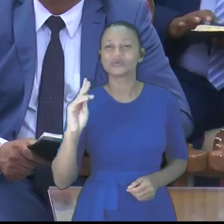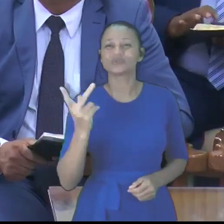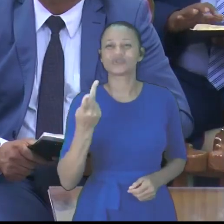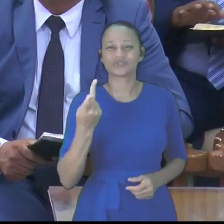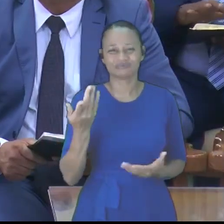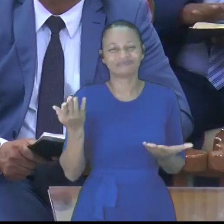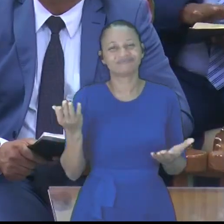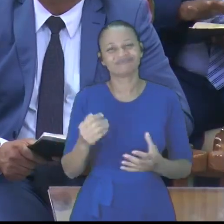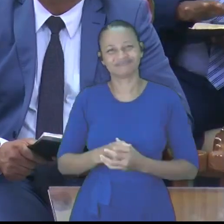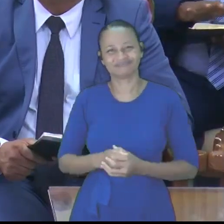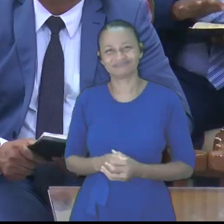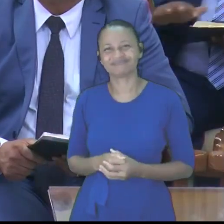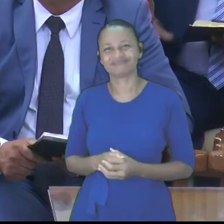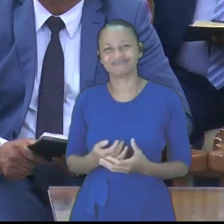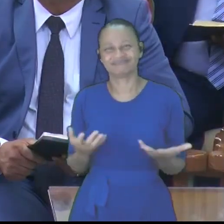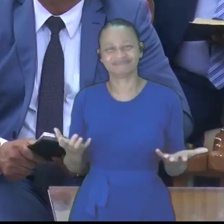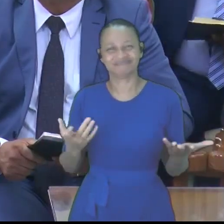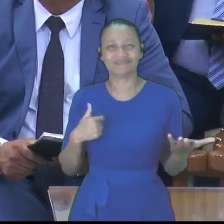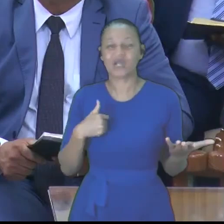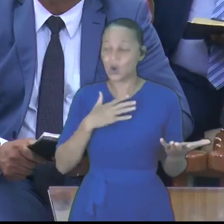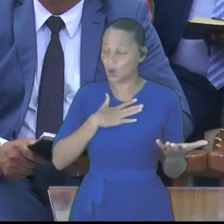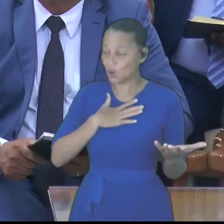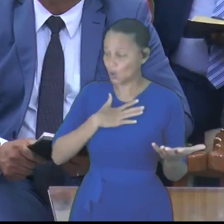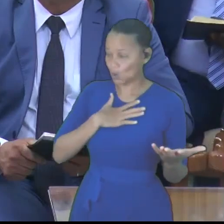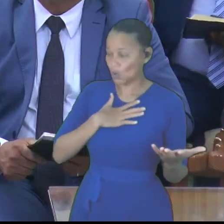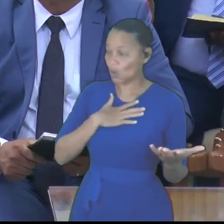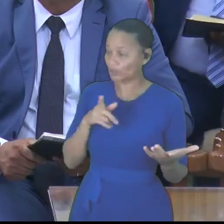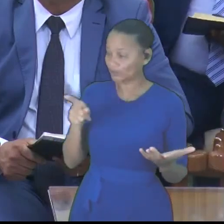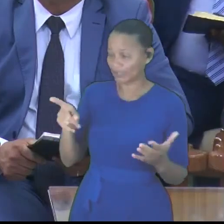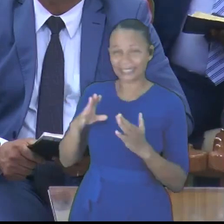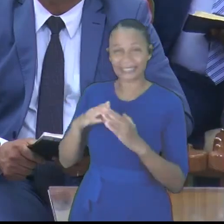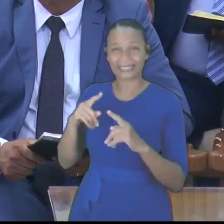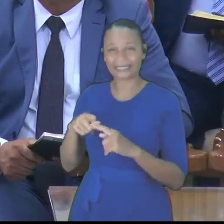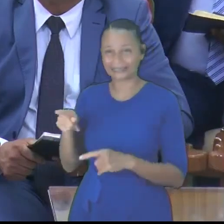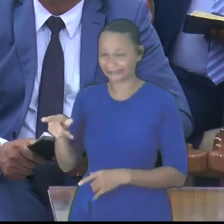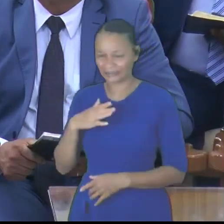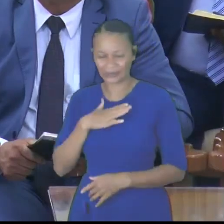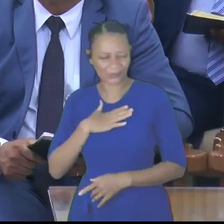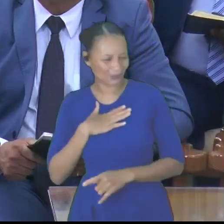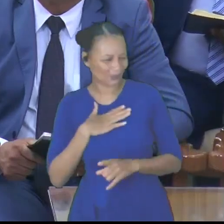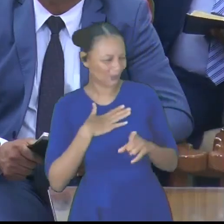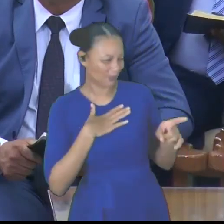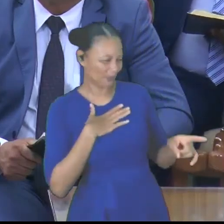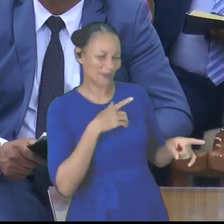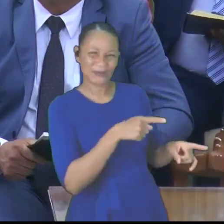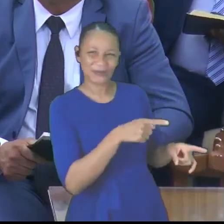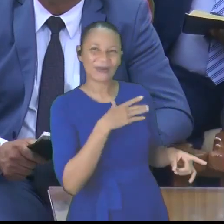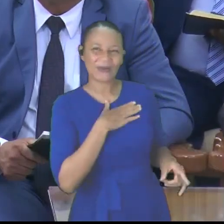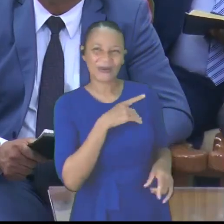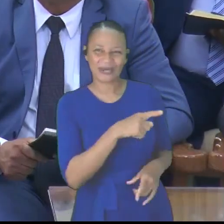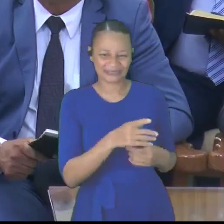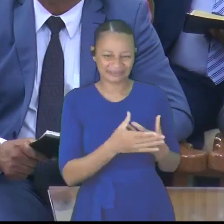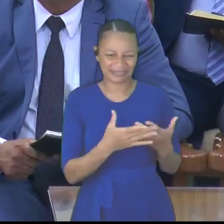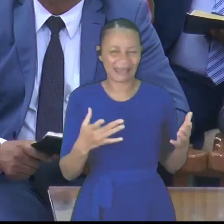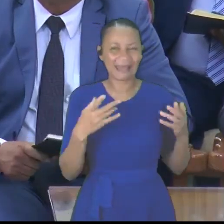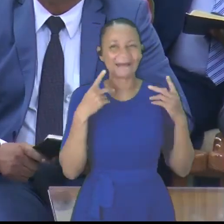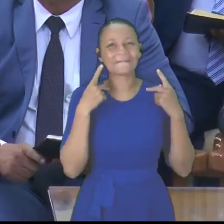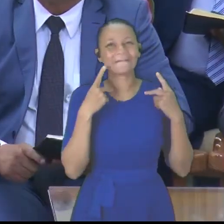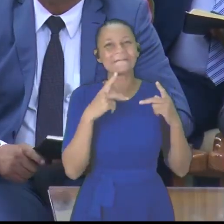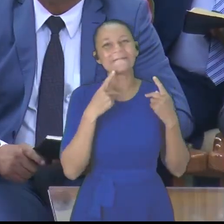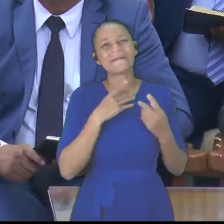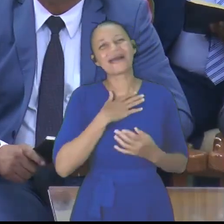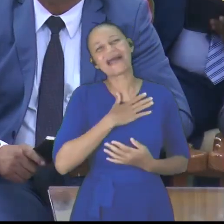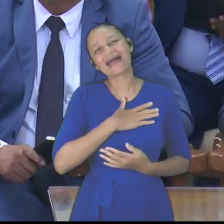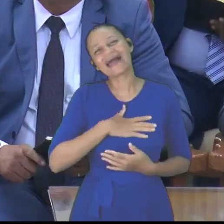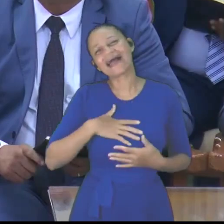irmãos? Aí tem gente assim: eu gosto daquela igreja, eu gosto de ir naquela igreja, porque lá a mensagem, eu